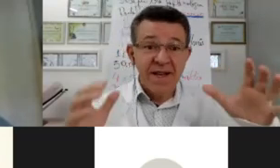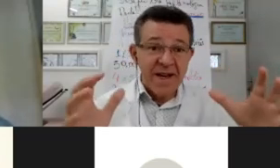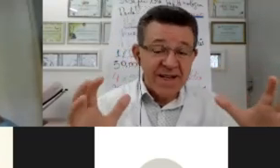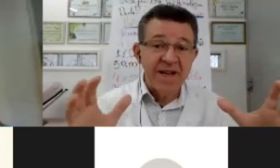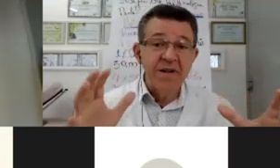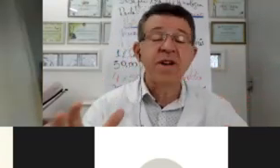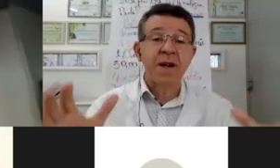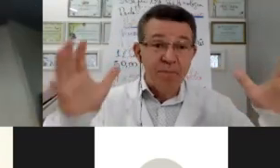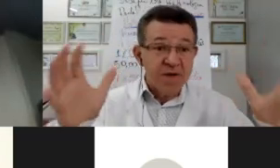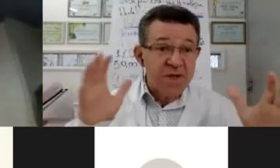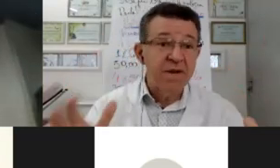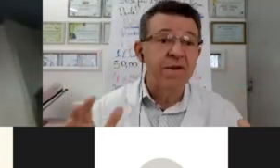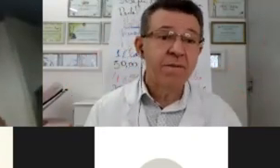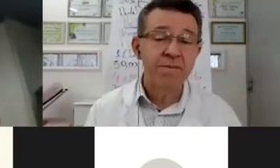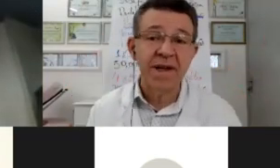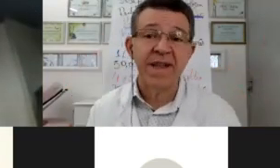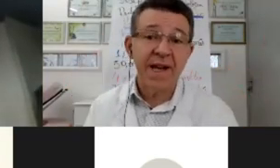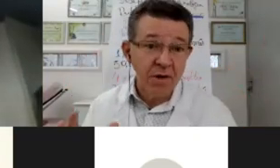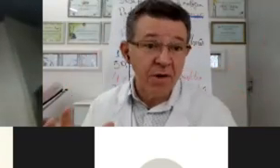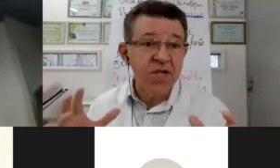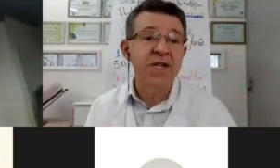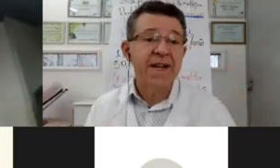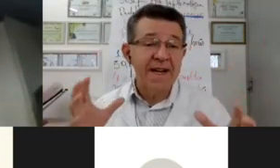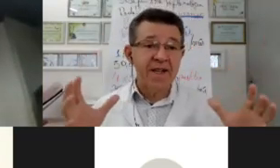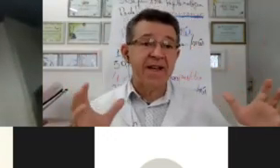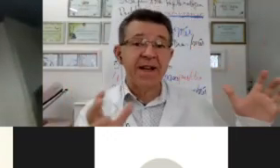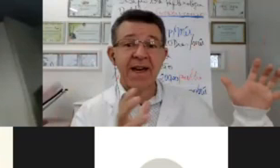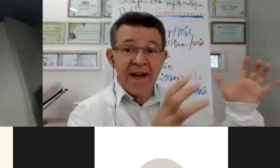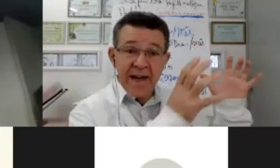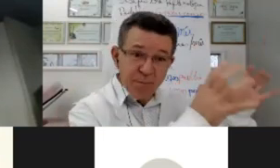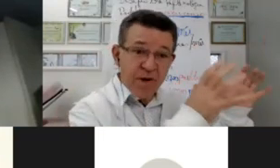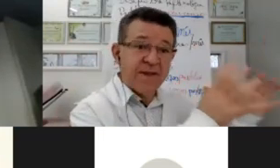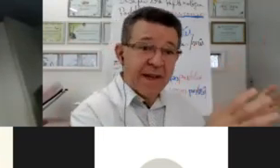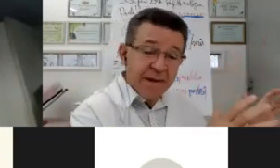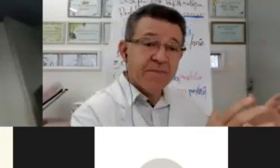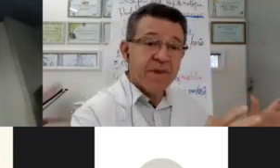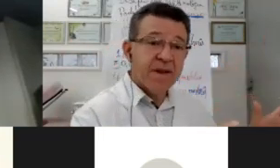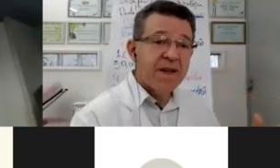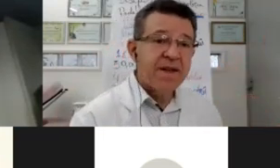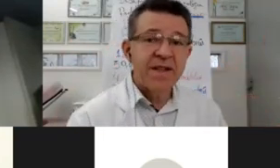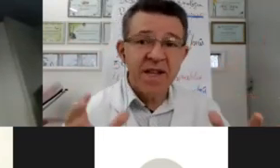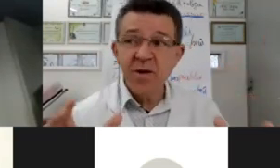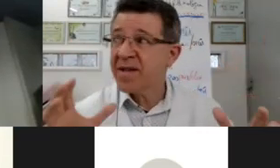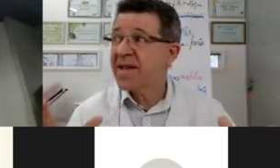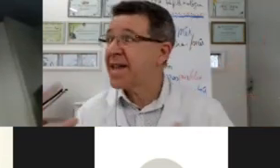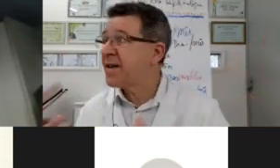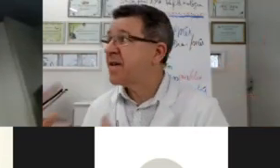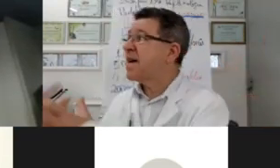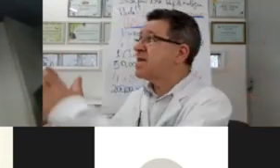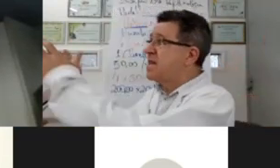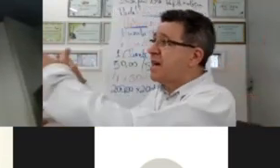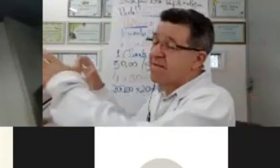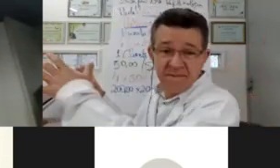tinha a sala daquilo que era possível pela tecnologia que ele tinha naquela época dele, e ele tinha uma sala